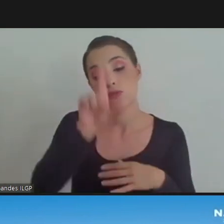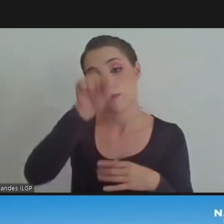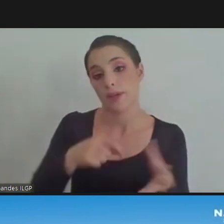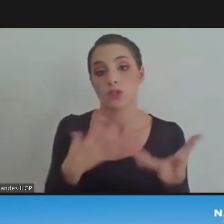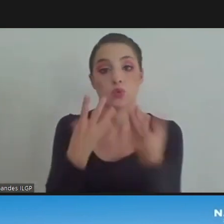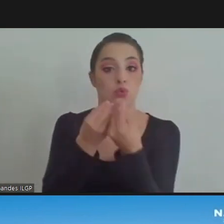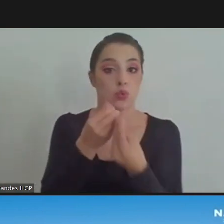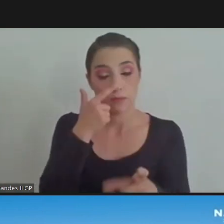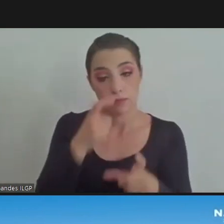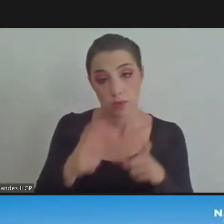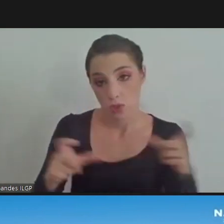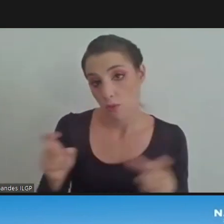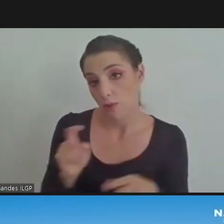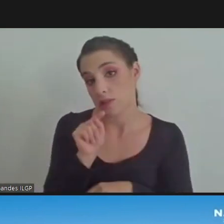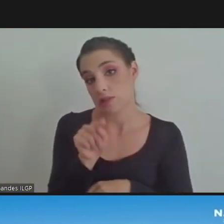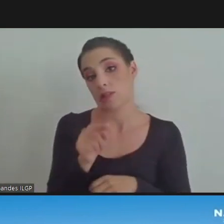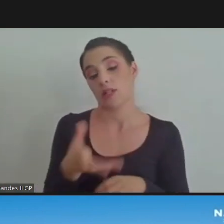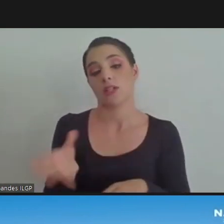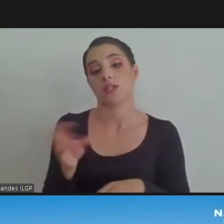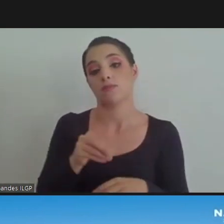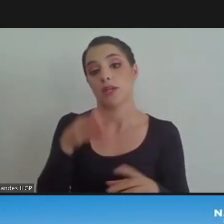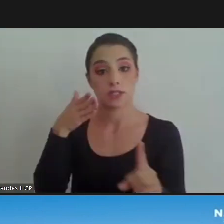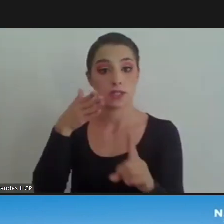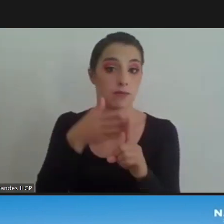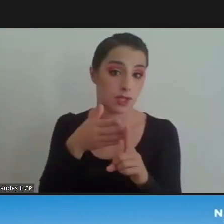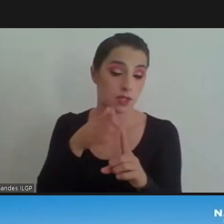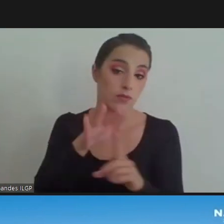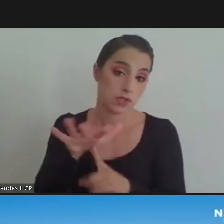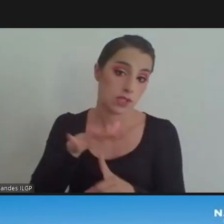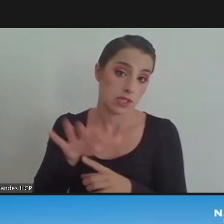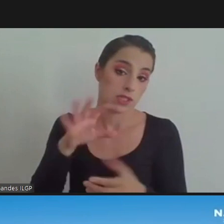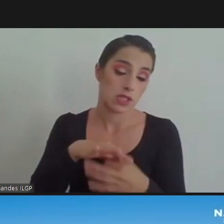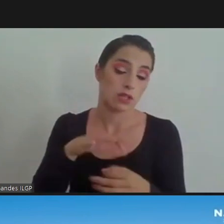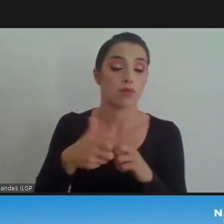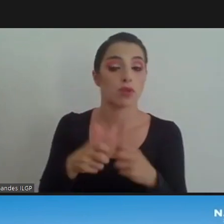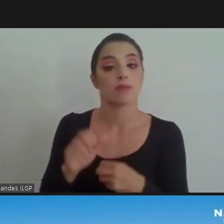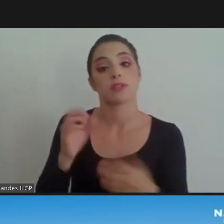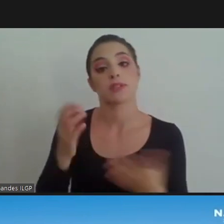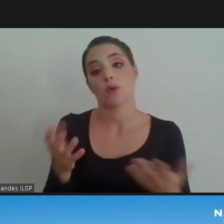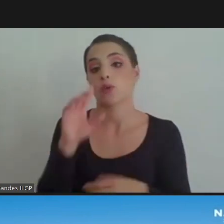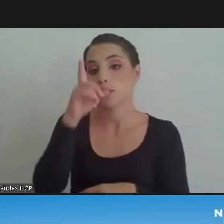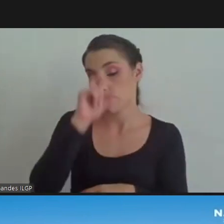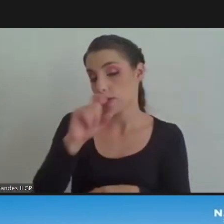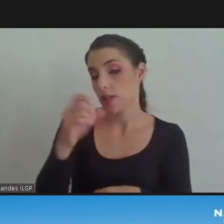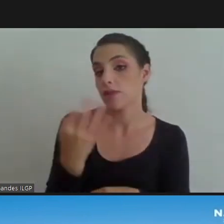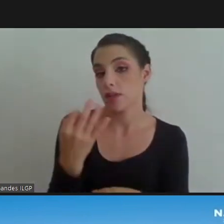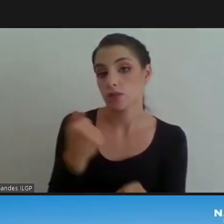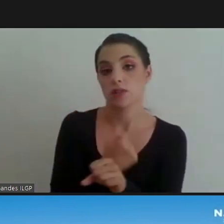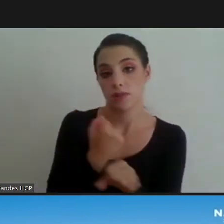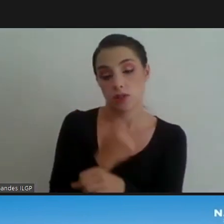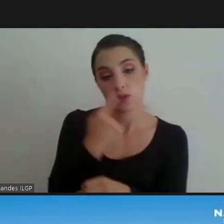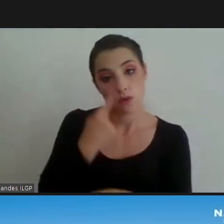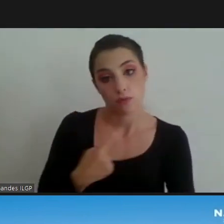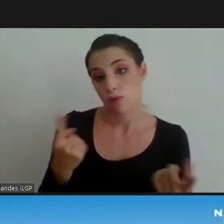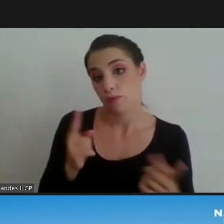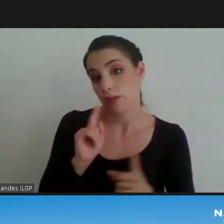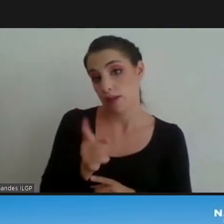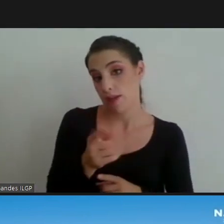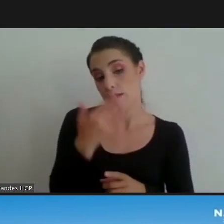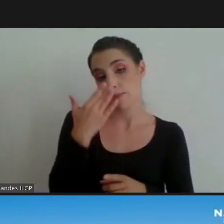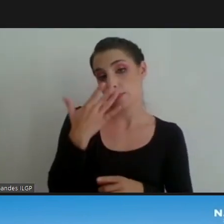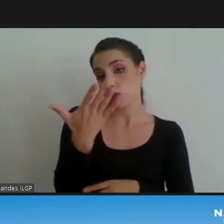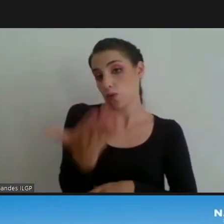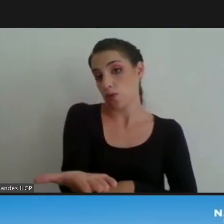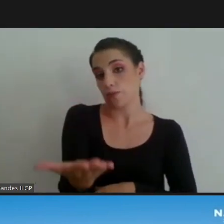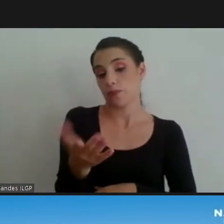que são as mais diretamente afetadas pelos problemas, ou seja, lembrar que o serviço público está a serviço do público, do cidadão, e que